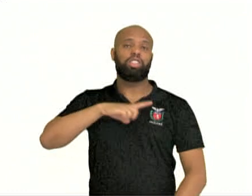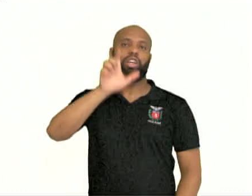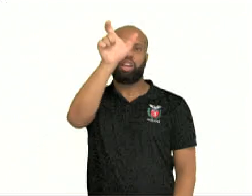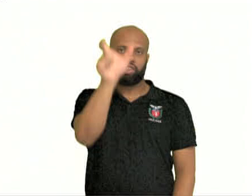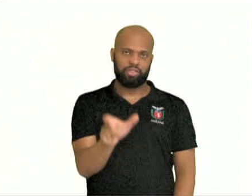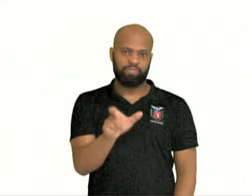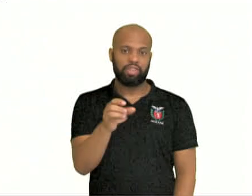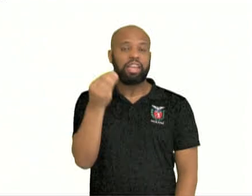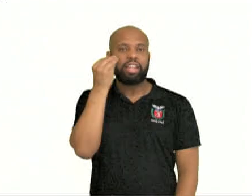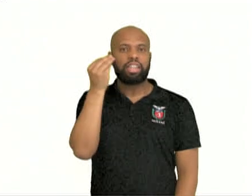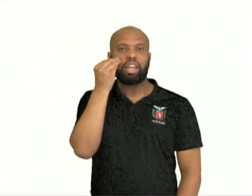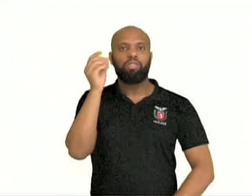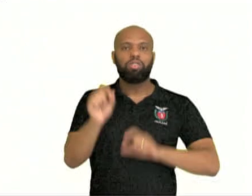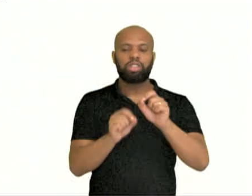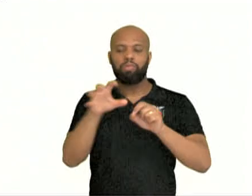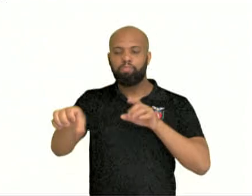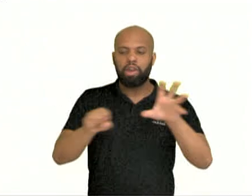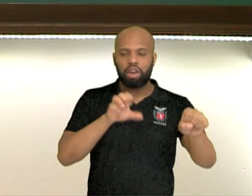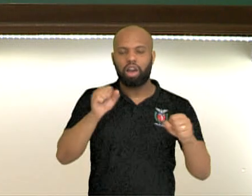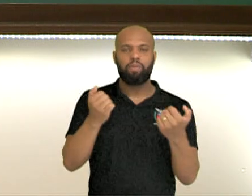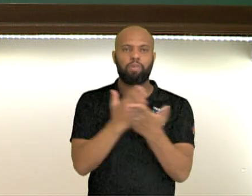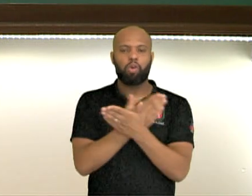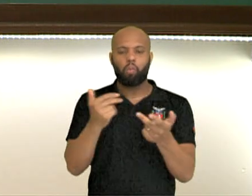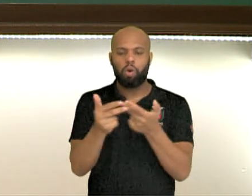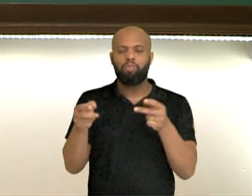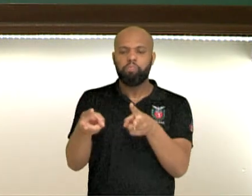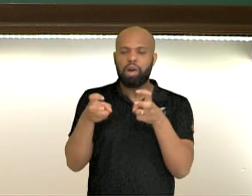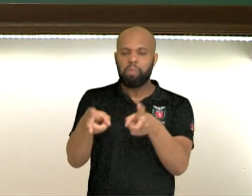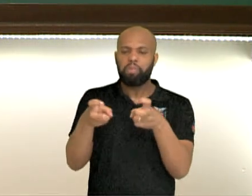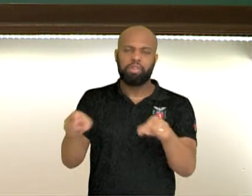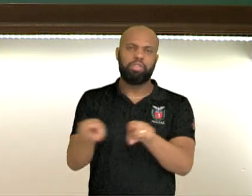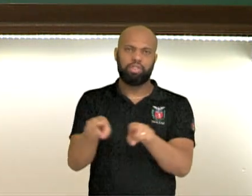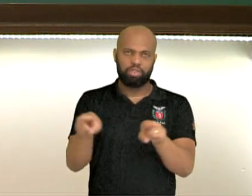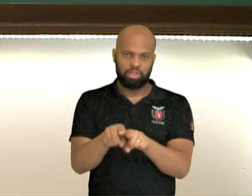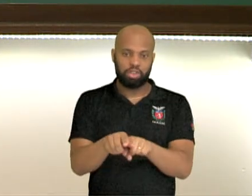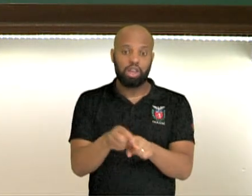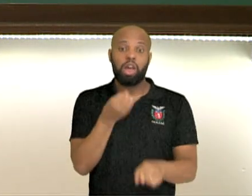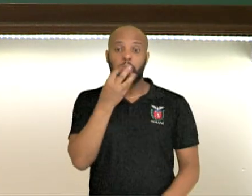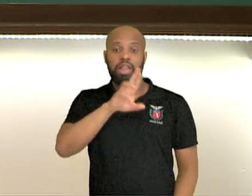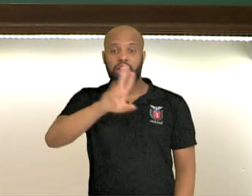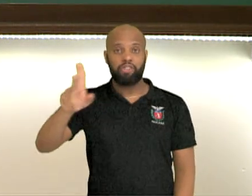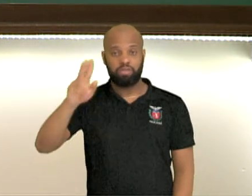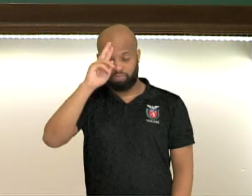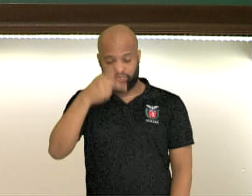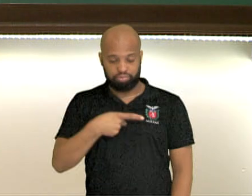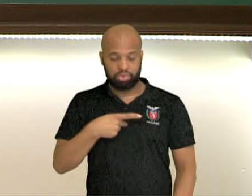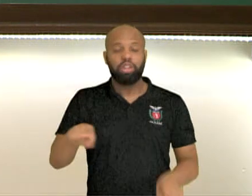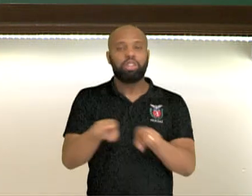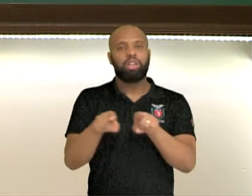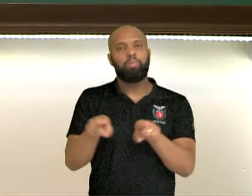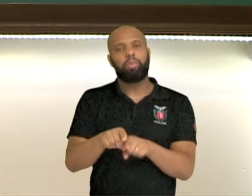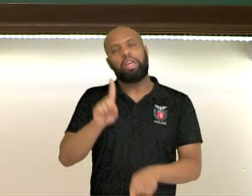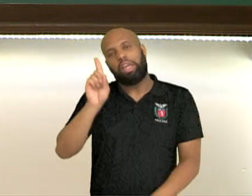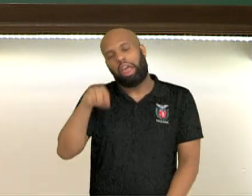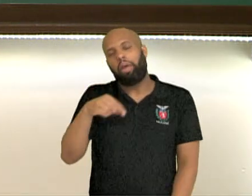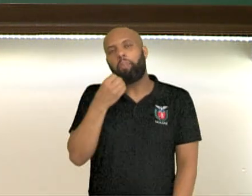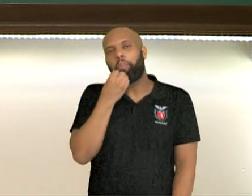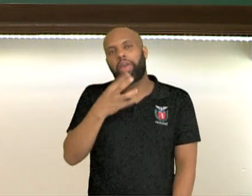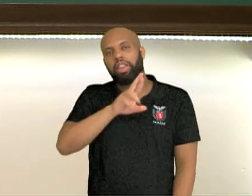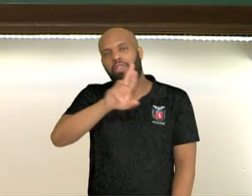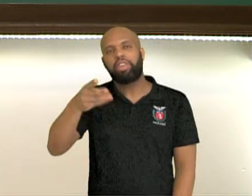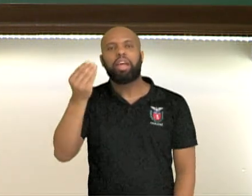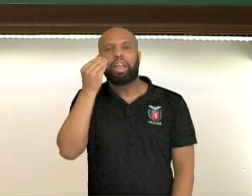tentava usurpar algumas questões, explorar algumas questões em seu benefício, né, e também, claro, né,